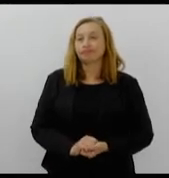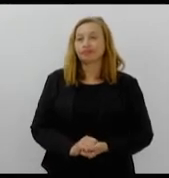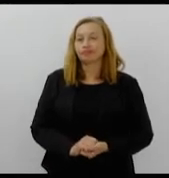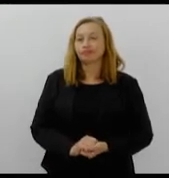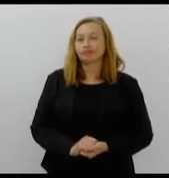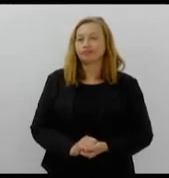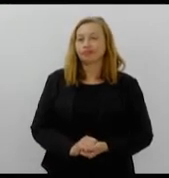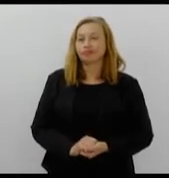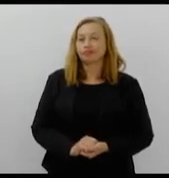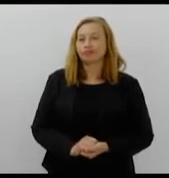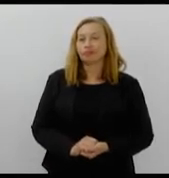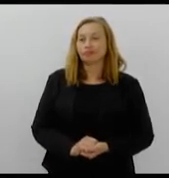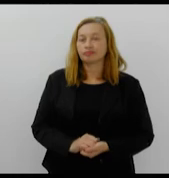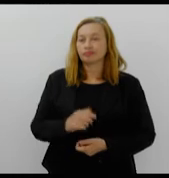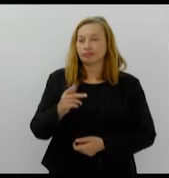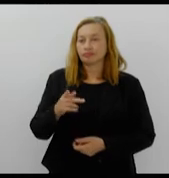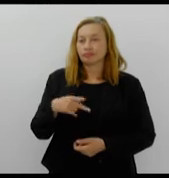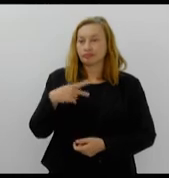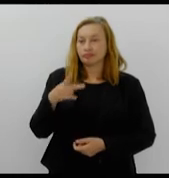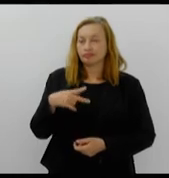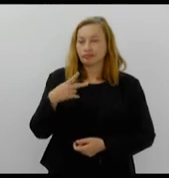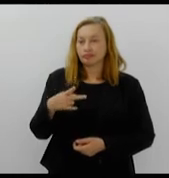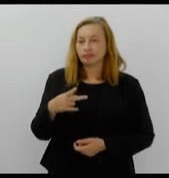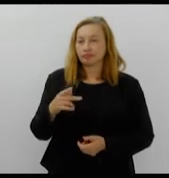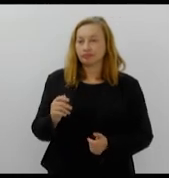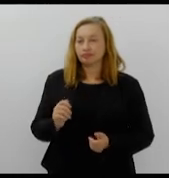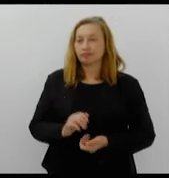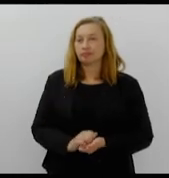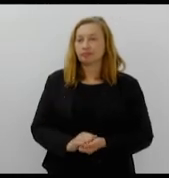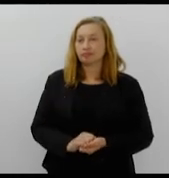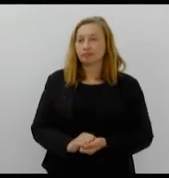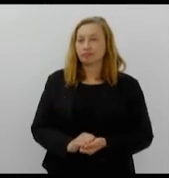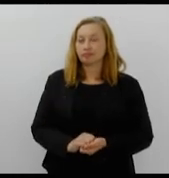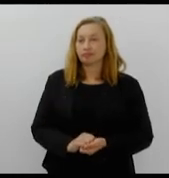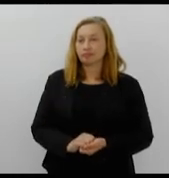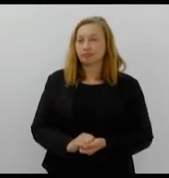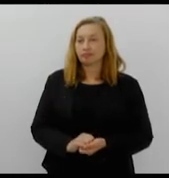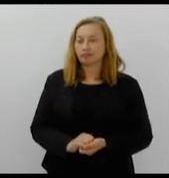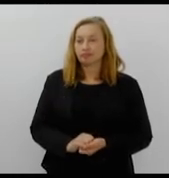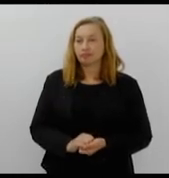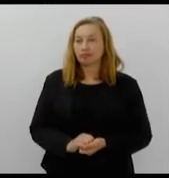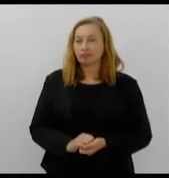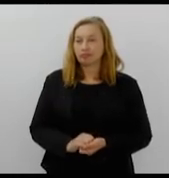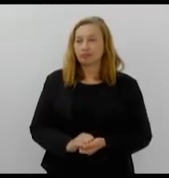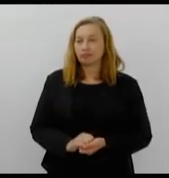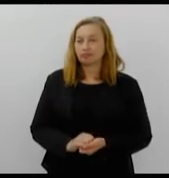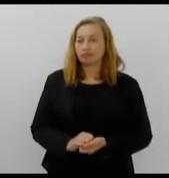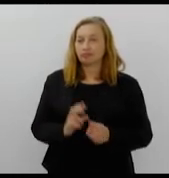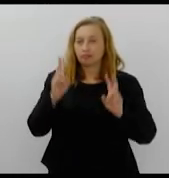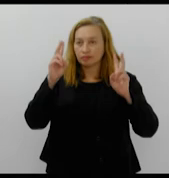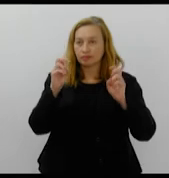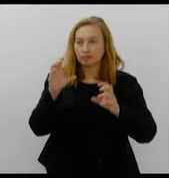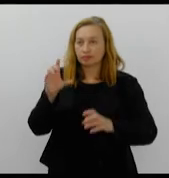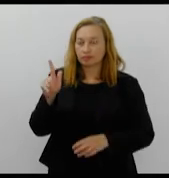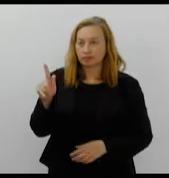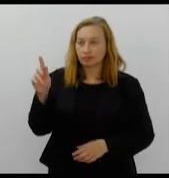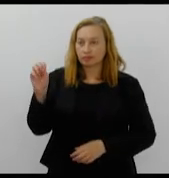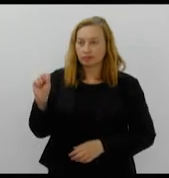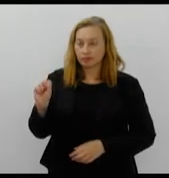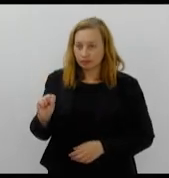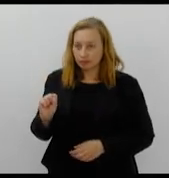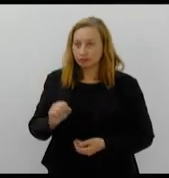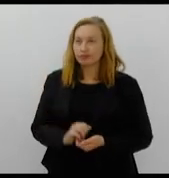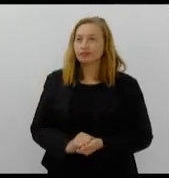possível caducidade da concessão do gás, que vai se